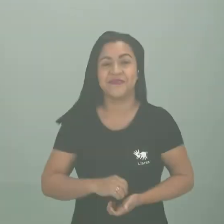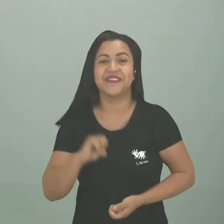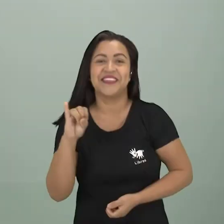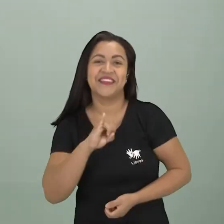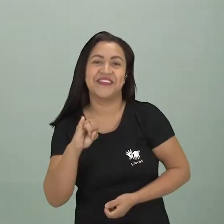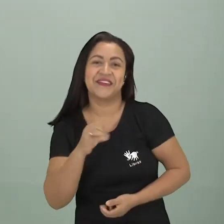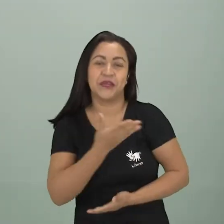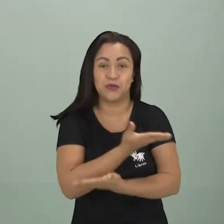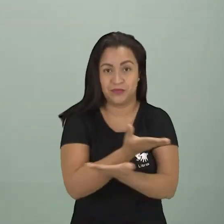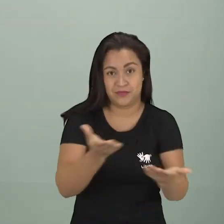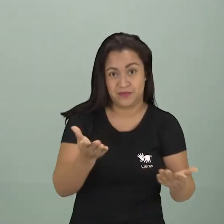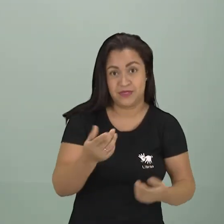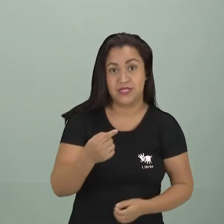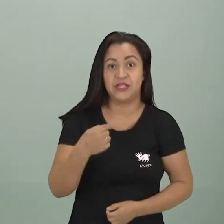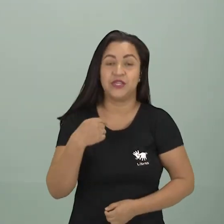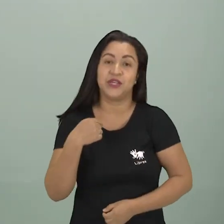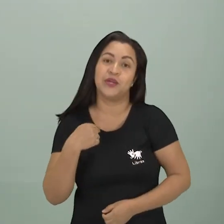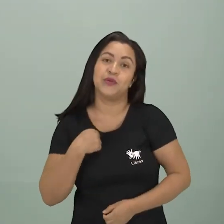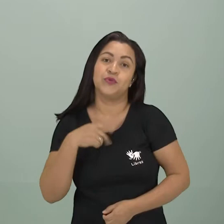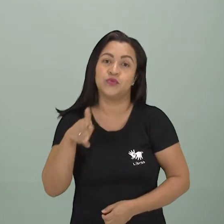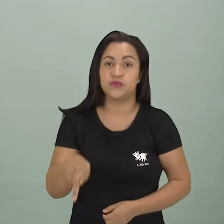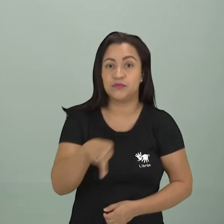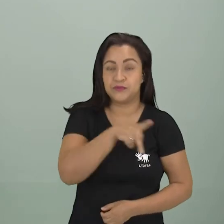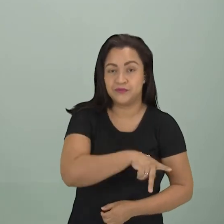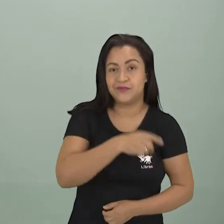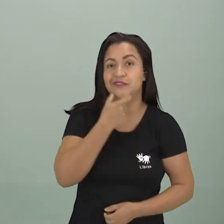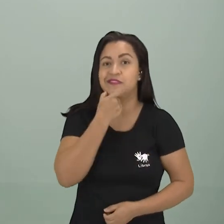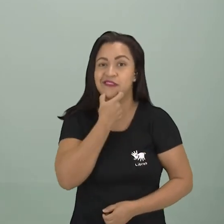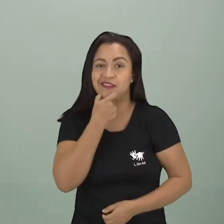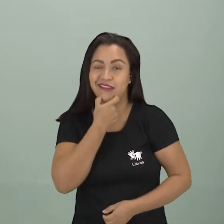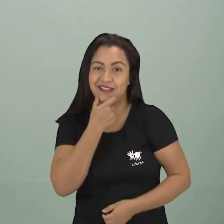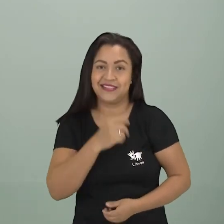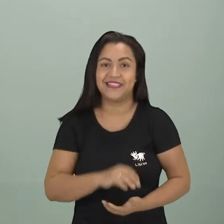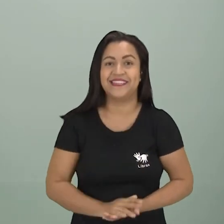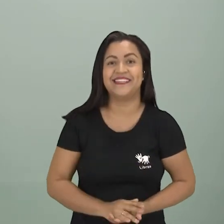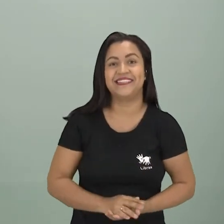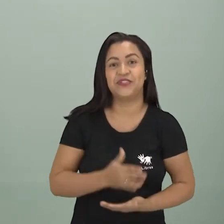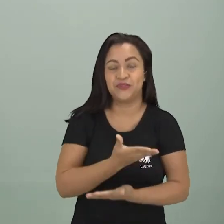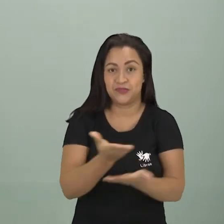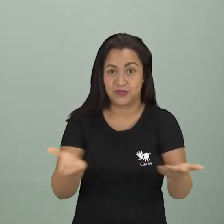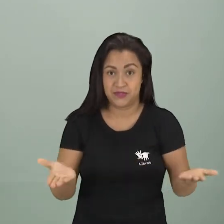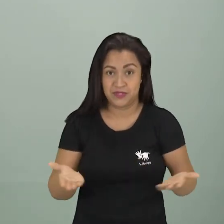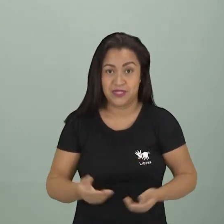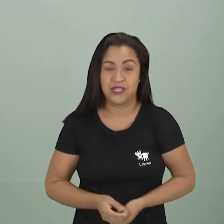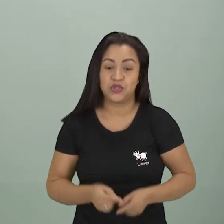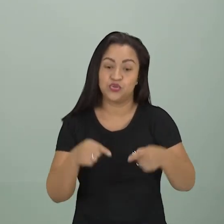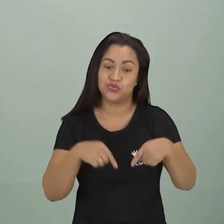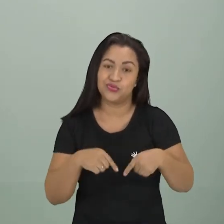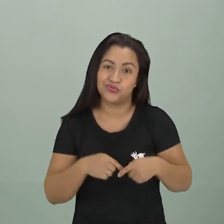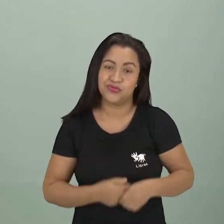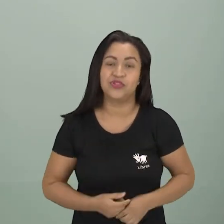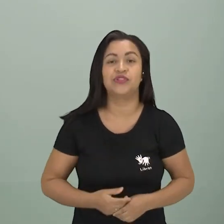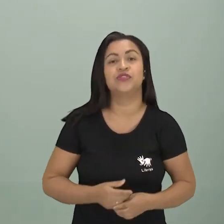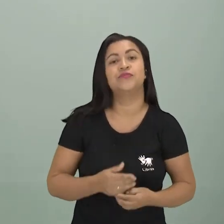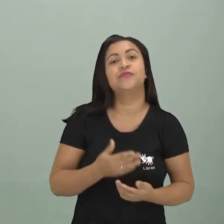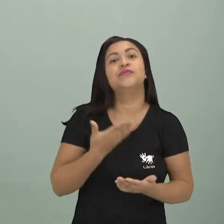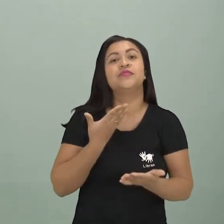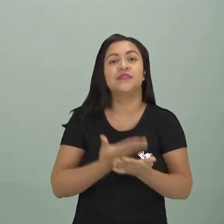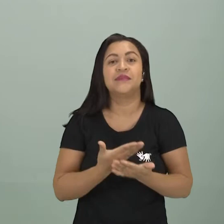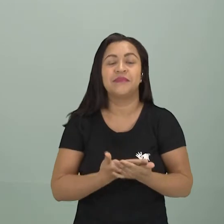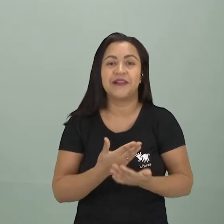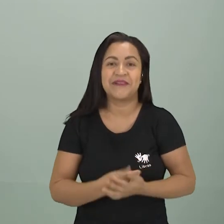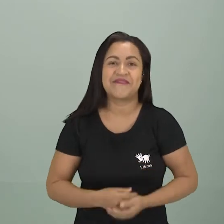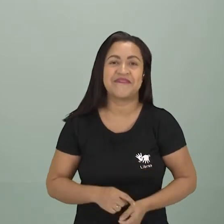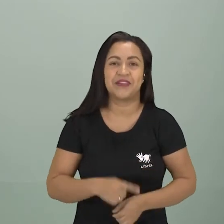Oi, gente! Eu sou a teacher Priscila, a professora de inglês de vocês, e estou aqui para a gente trabalhar mais uma aula